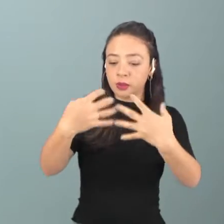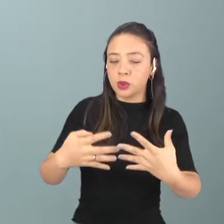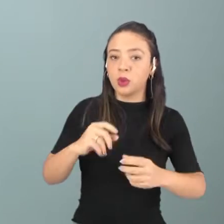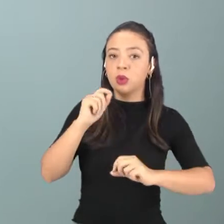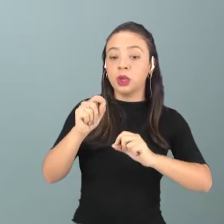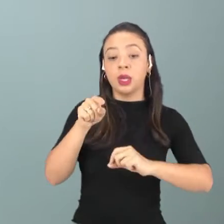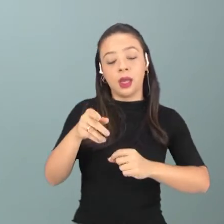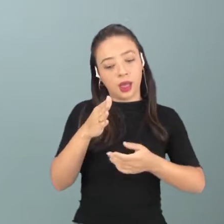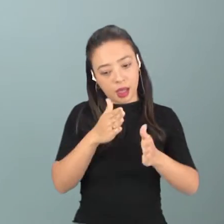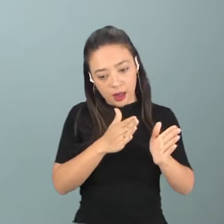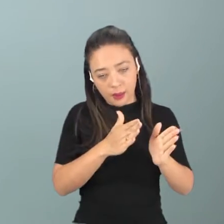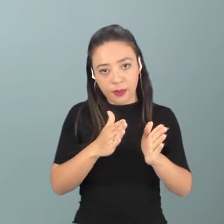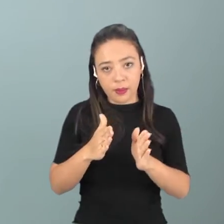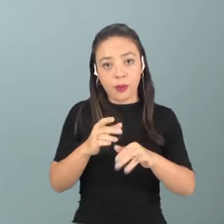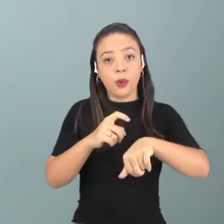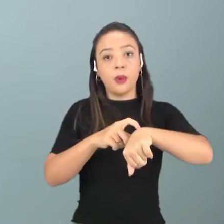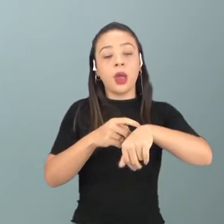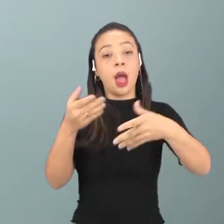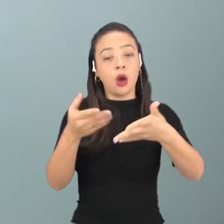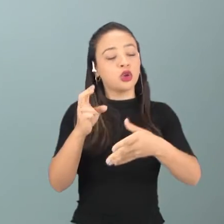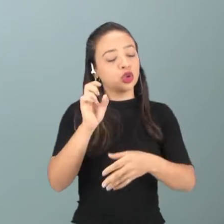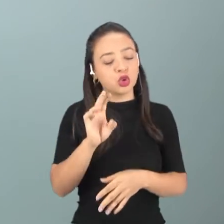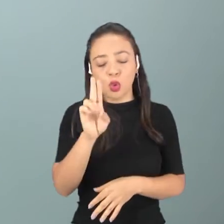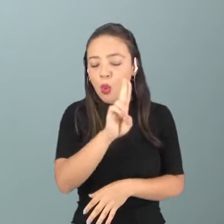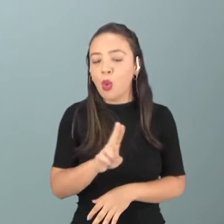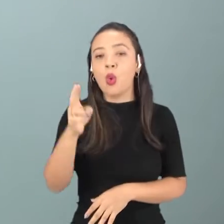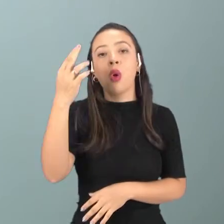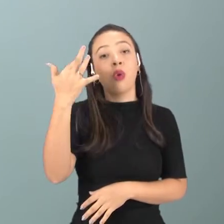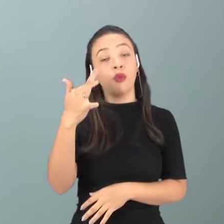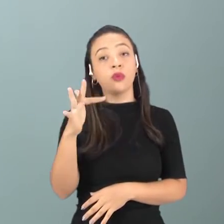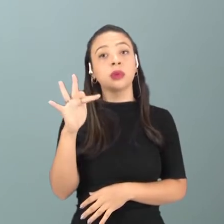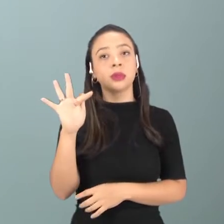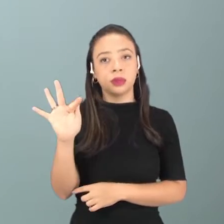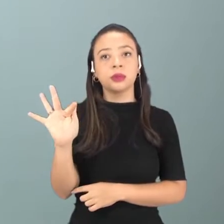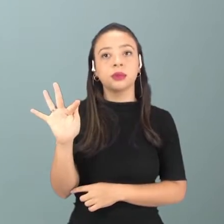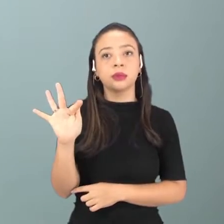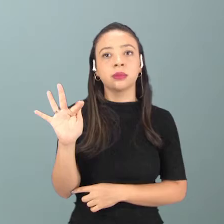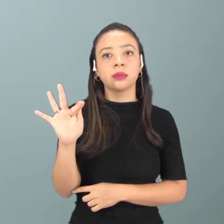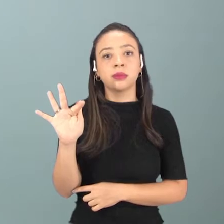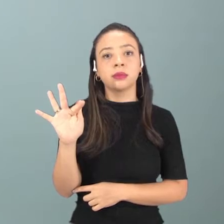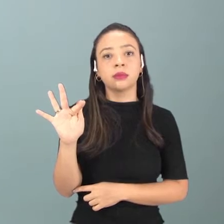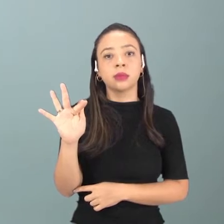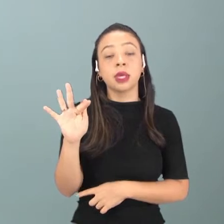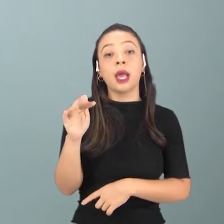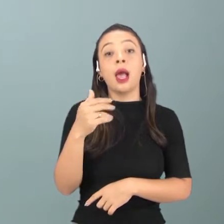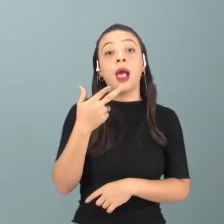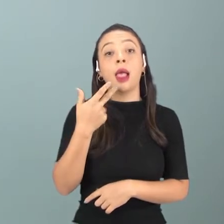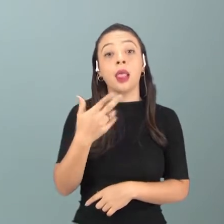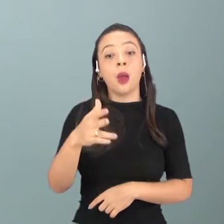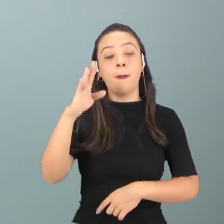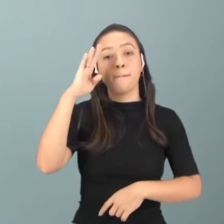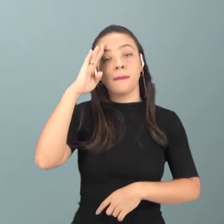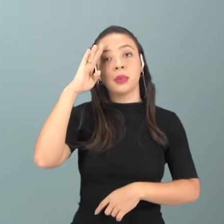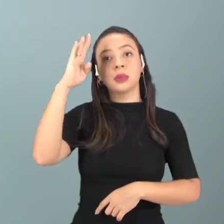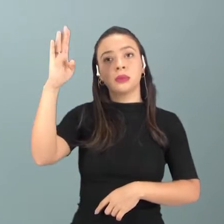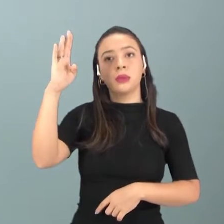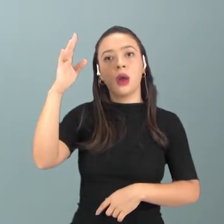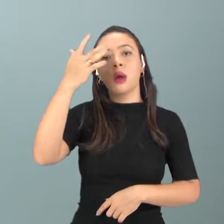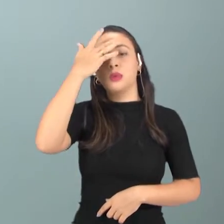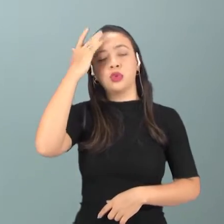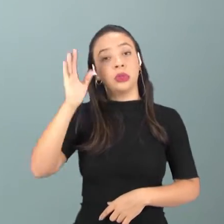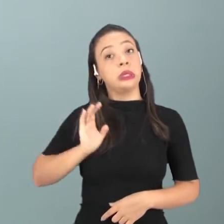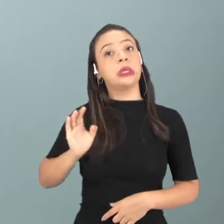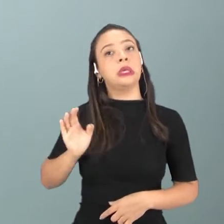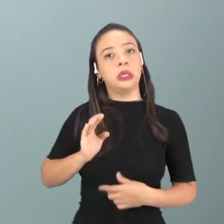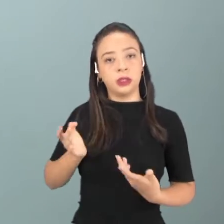daquele período só se falaria francês, ou que o francês seria a língua oficial da corte, das pessoas mais ricas,